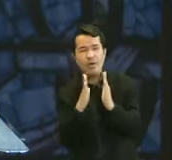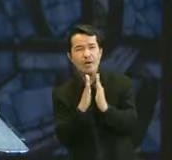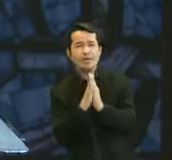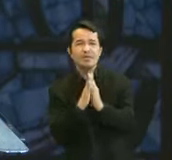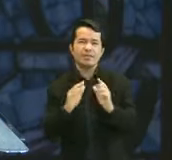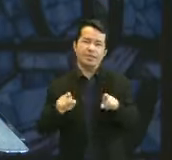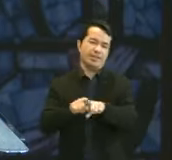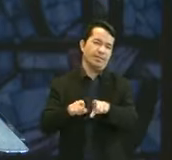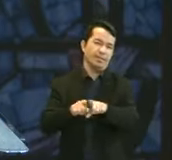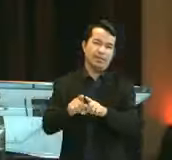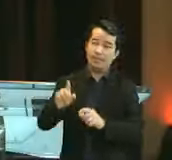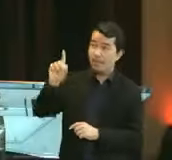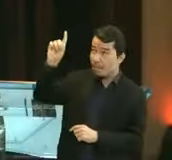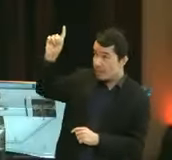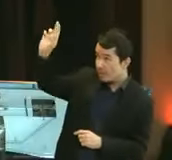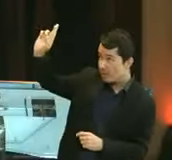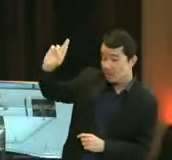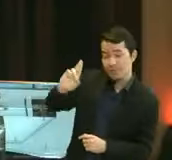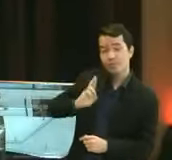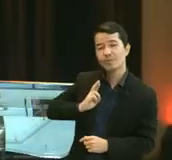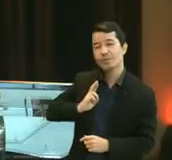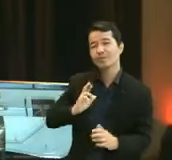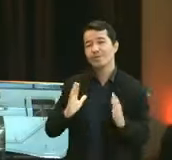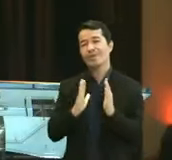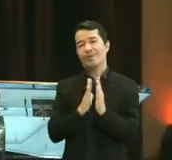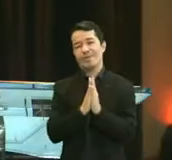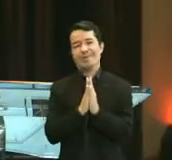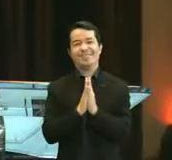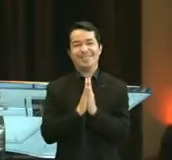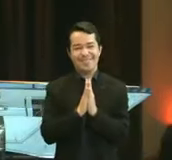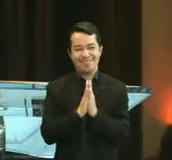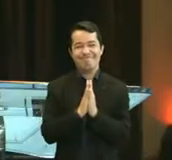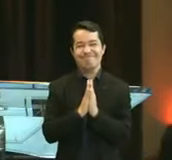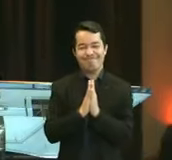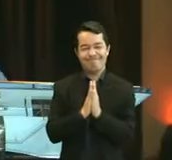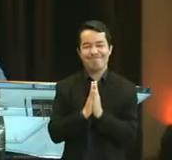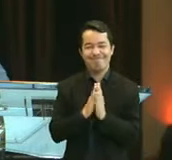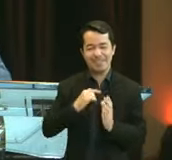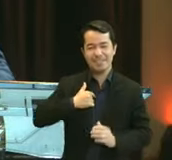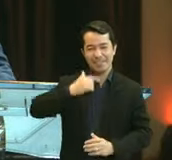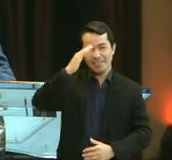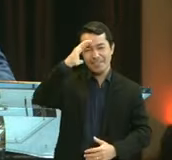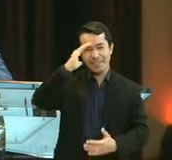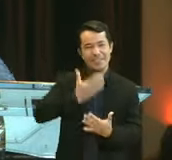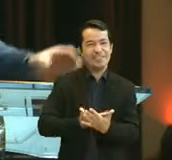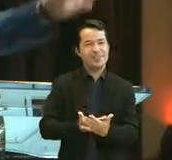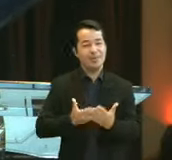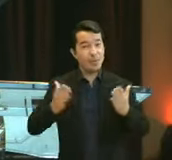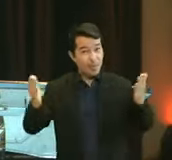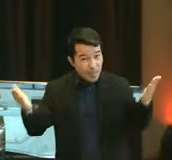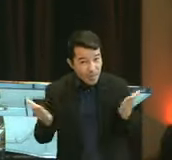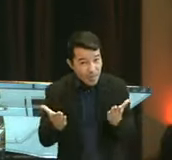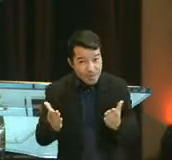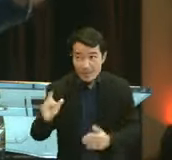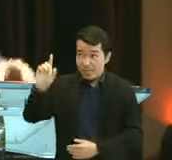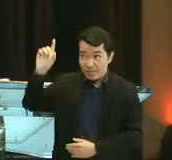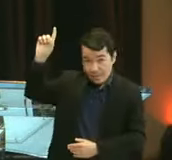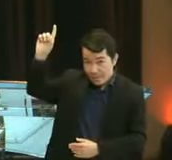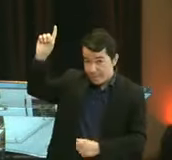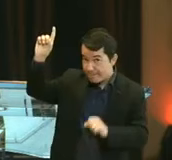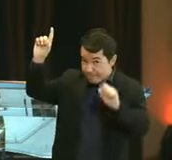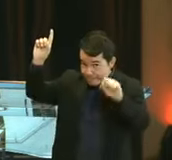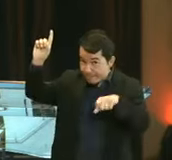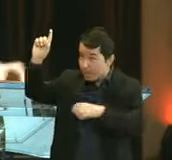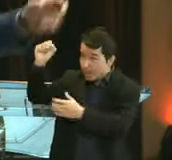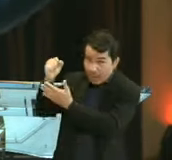Deus. Deus responde orações. E eu creio que hoje o socorro de Deus vai